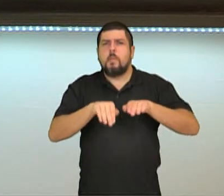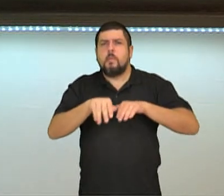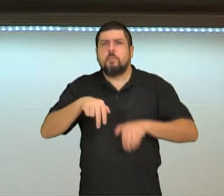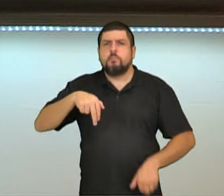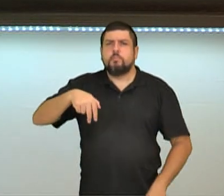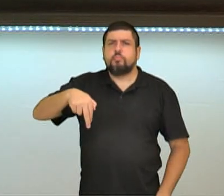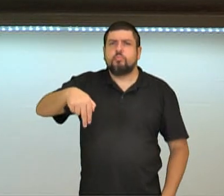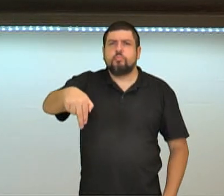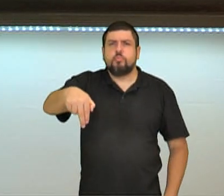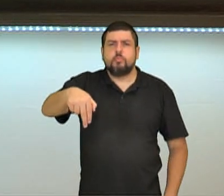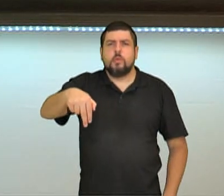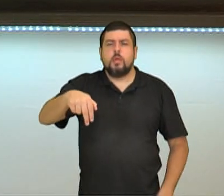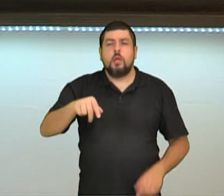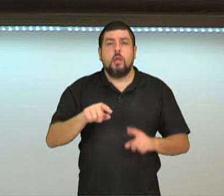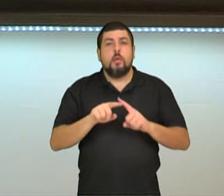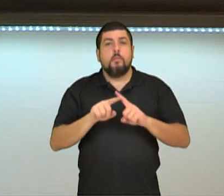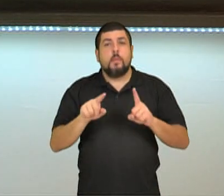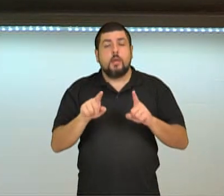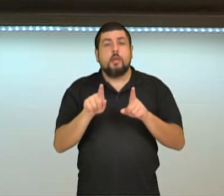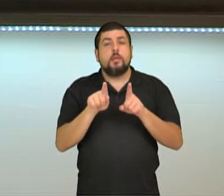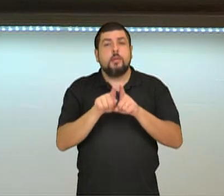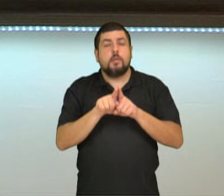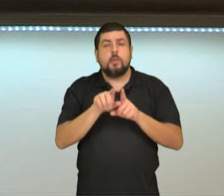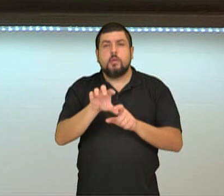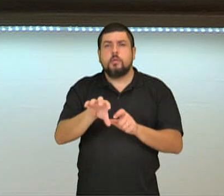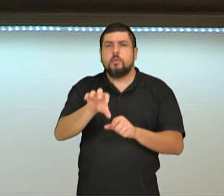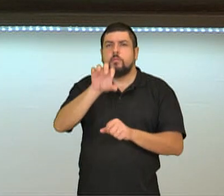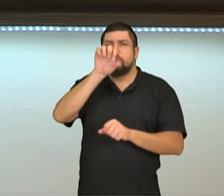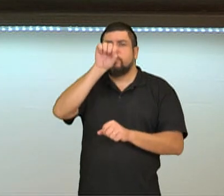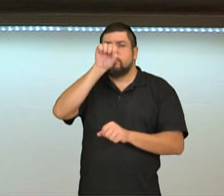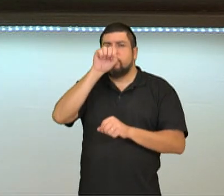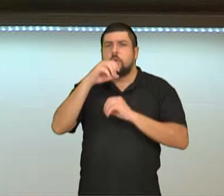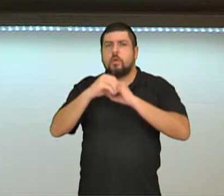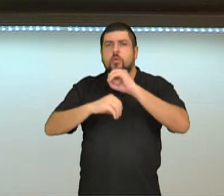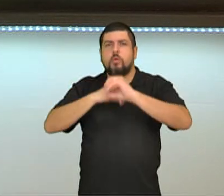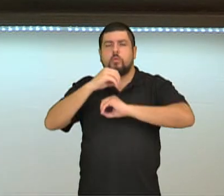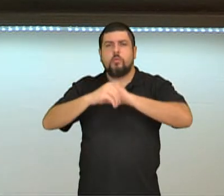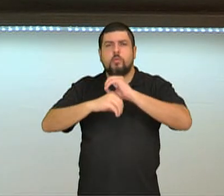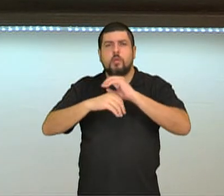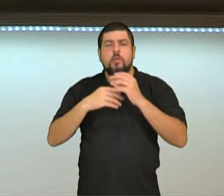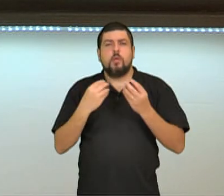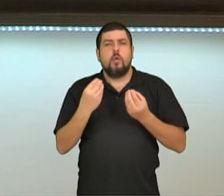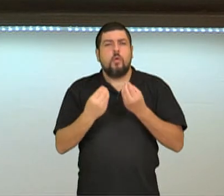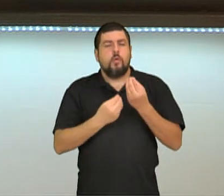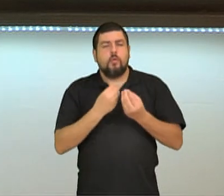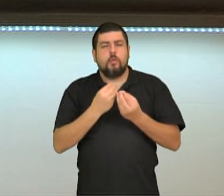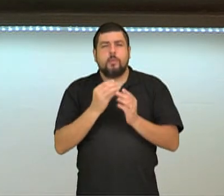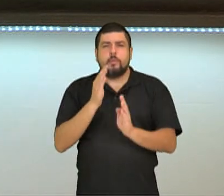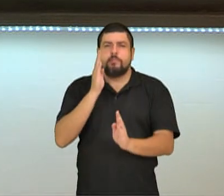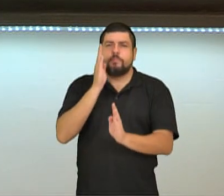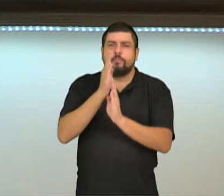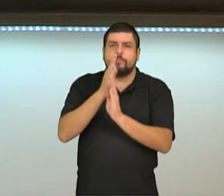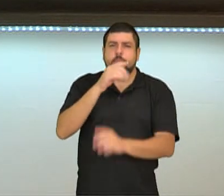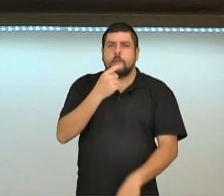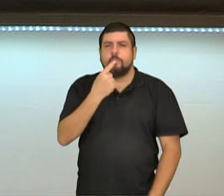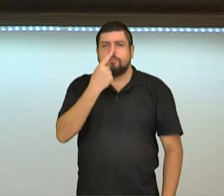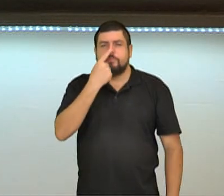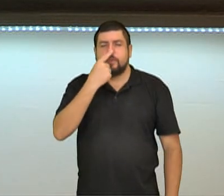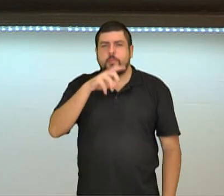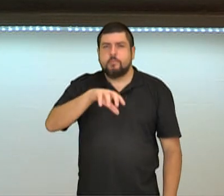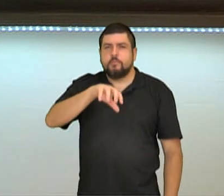oxigênio ser absorvido pelas células. E isso só é possível através da respiração, tá? Então a